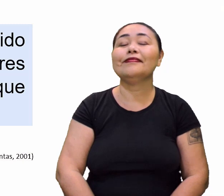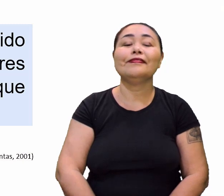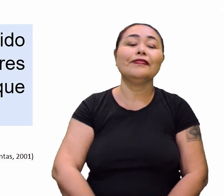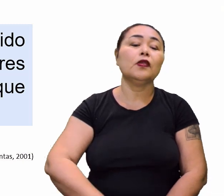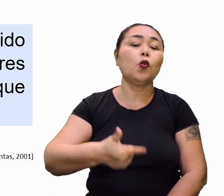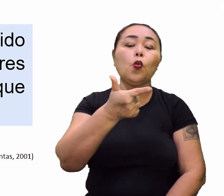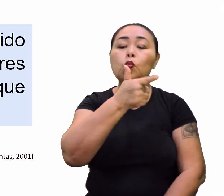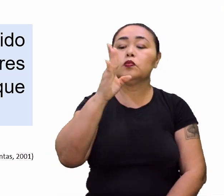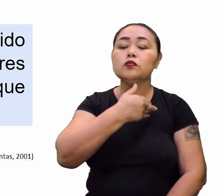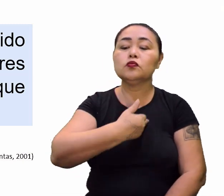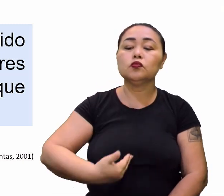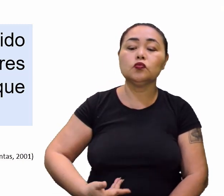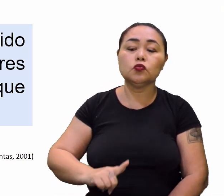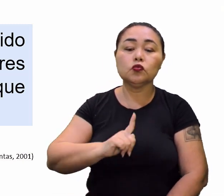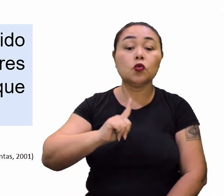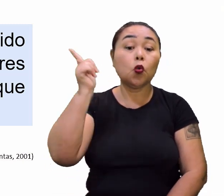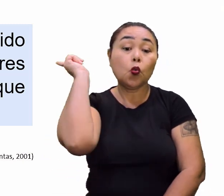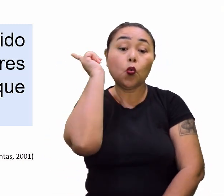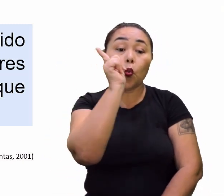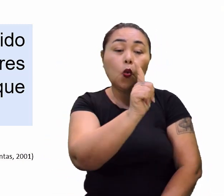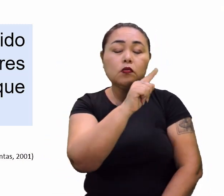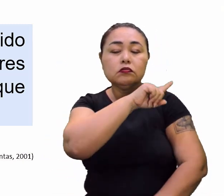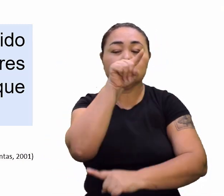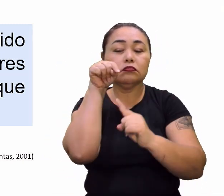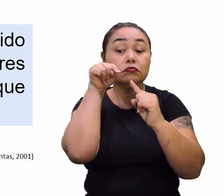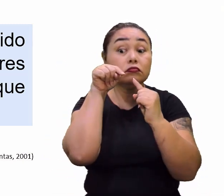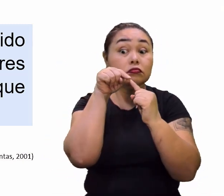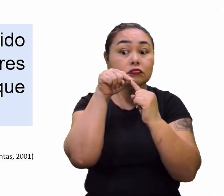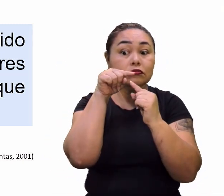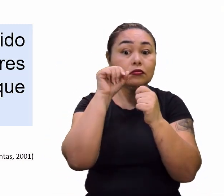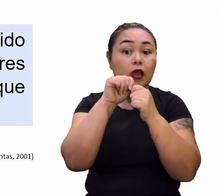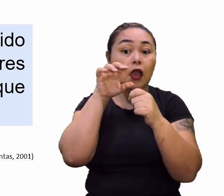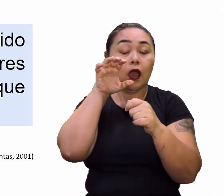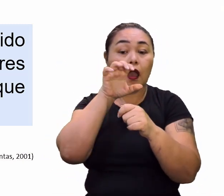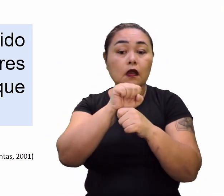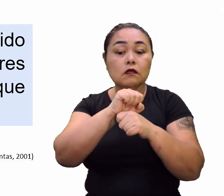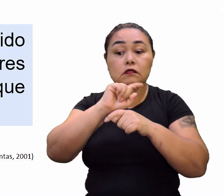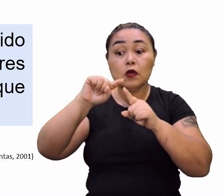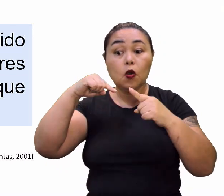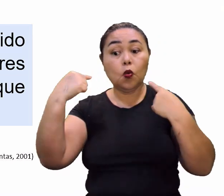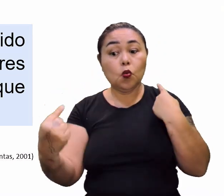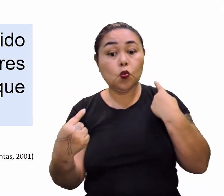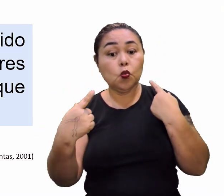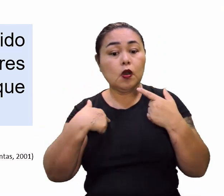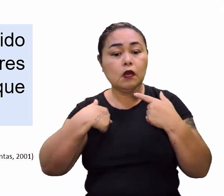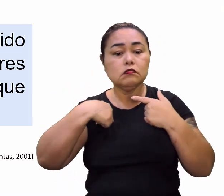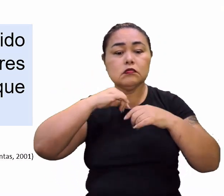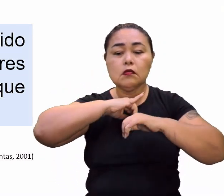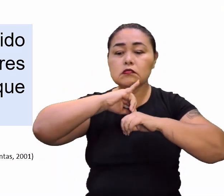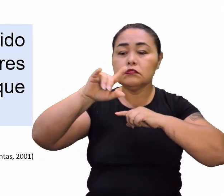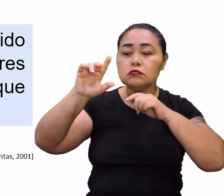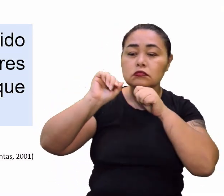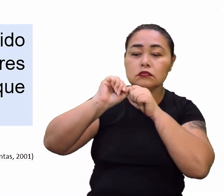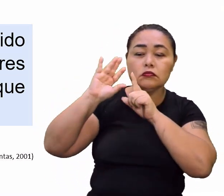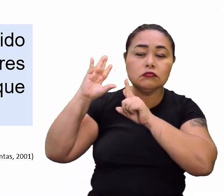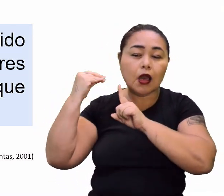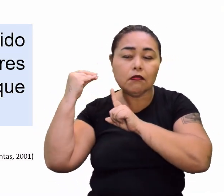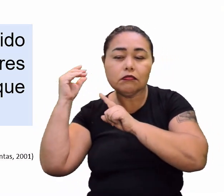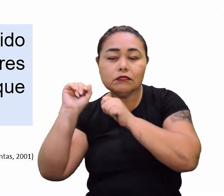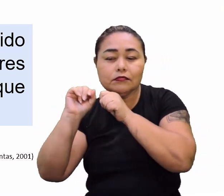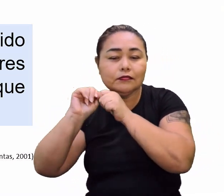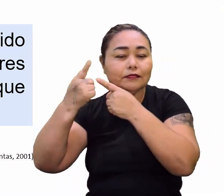Como nenhum outro governador havia conseguido atingir o objetivo, imediatamente os opositores fizeram correr uma onda de boatos para